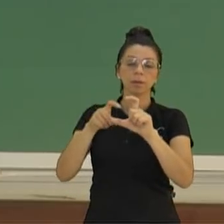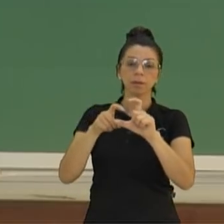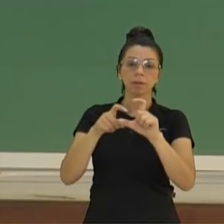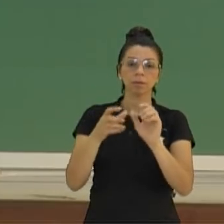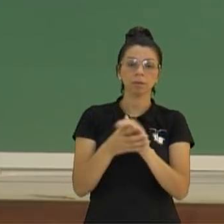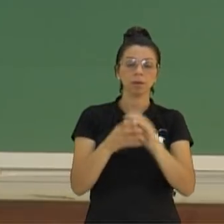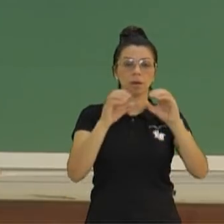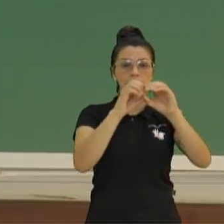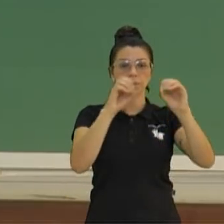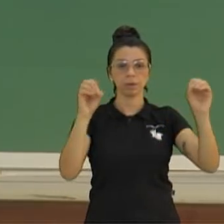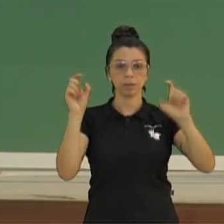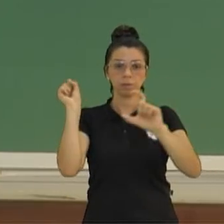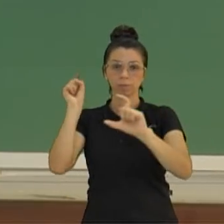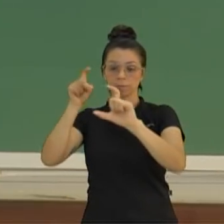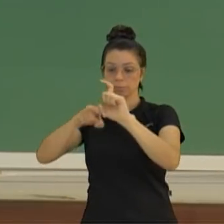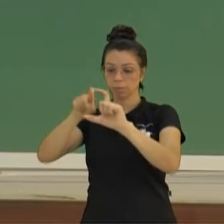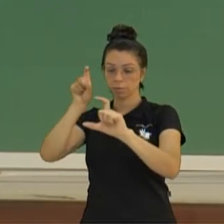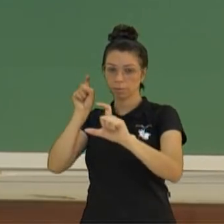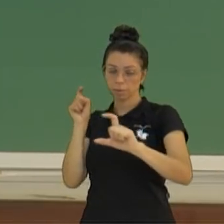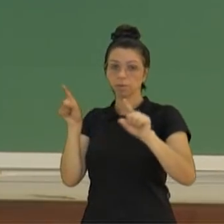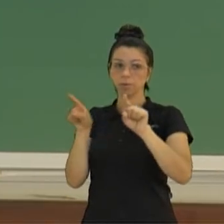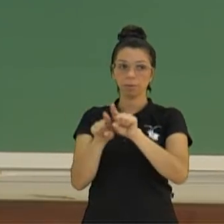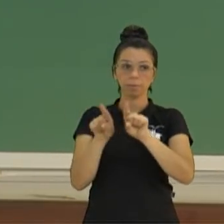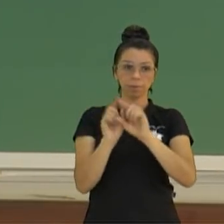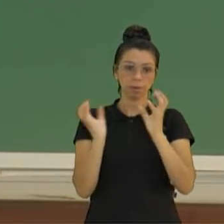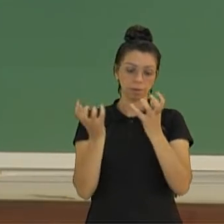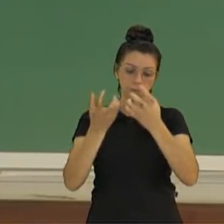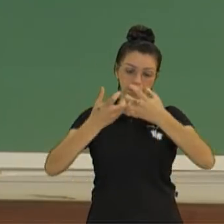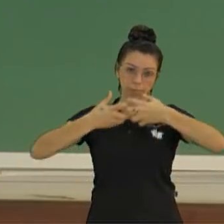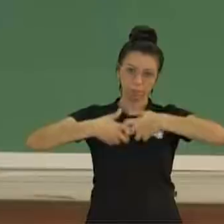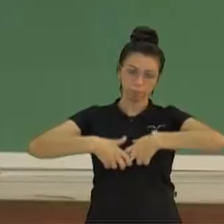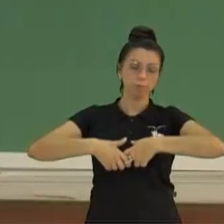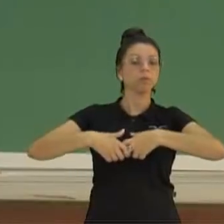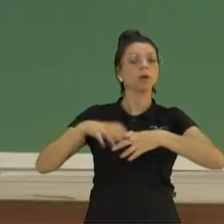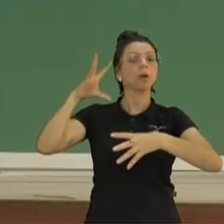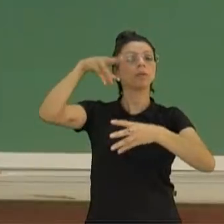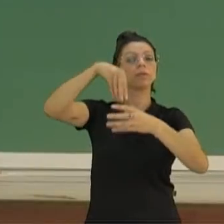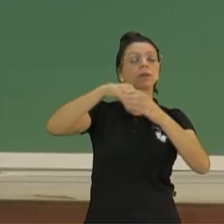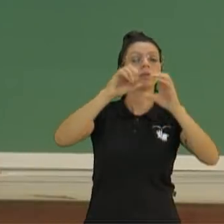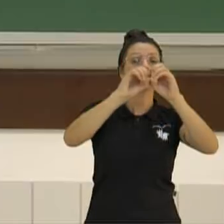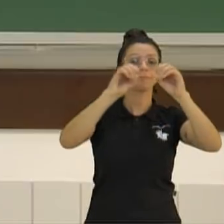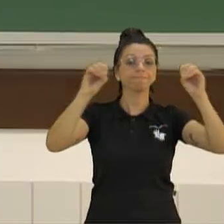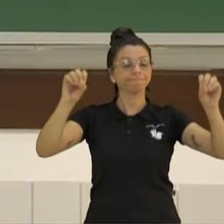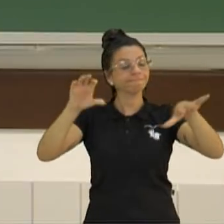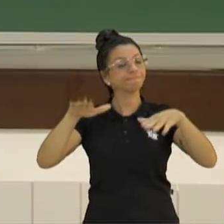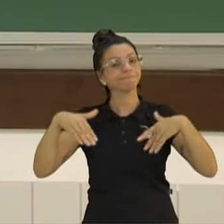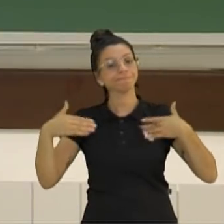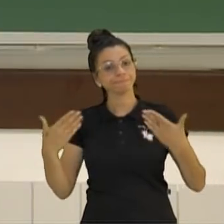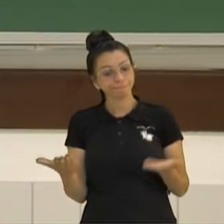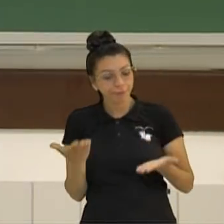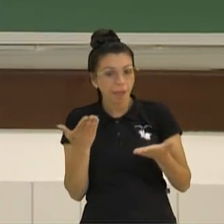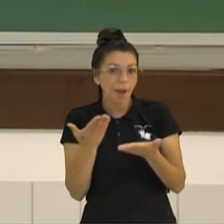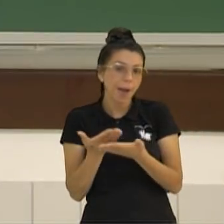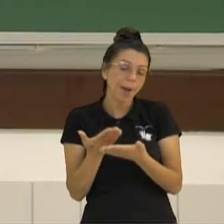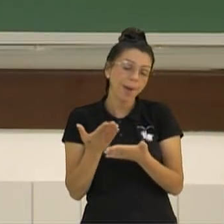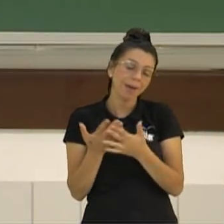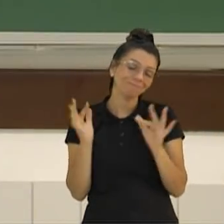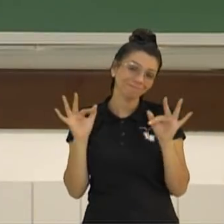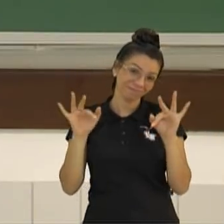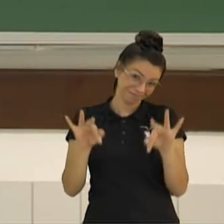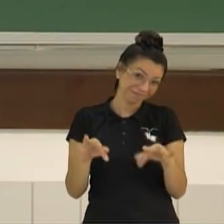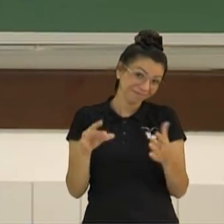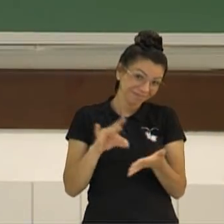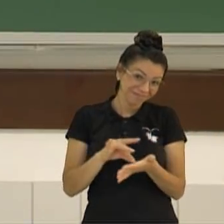coordenativas e a função que desempenham nessas orações. E a nossa aula encerrou, não é